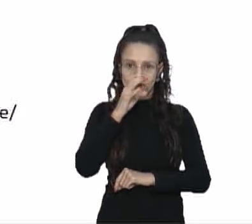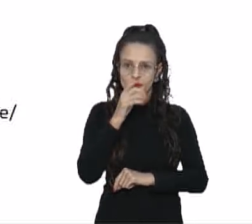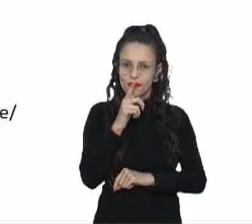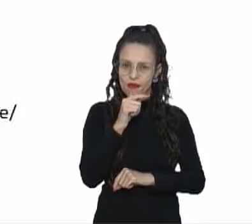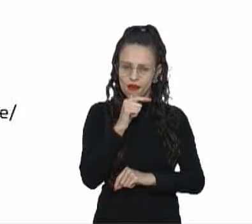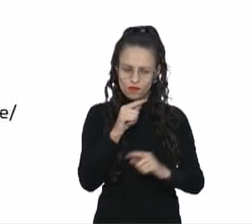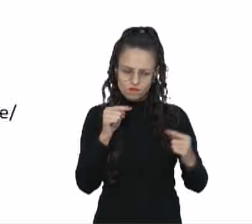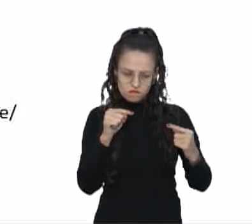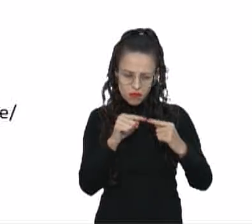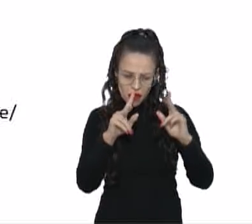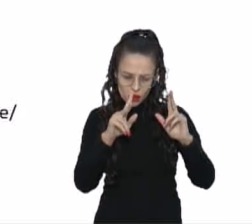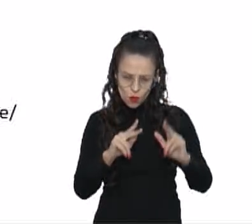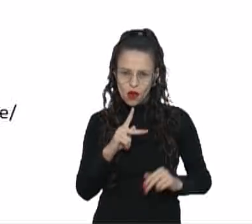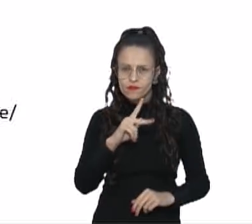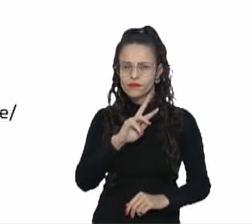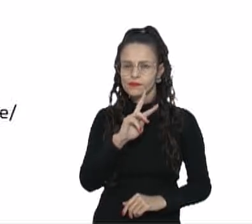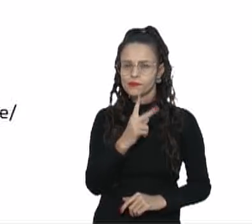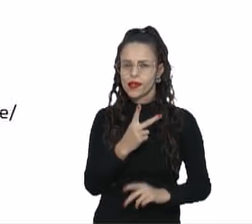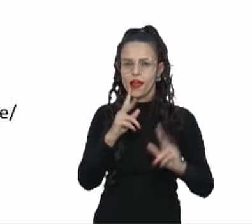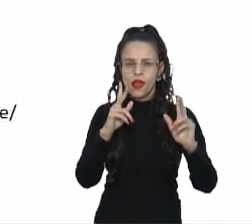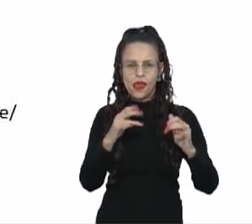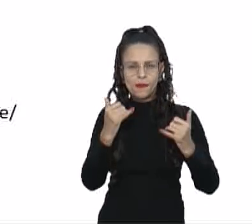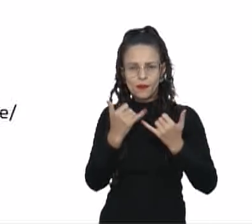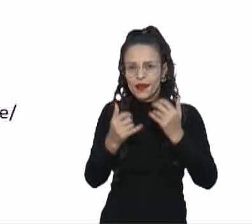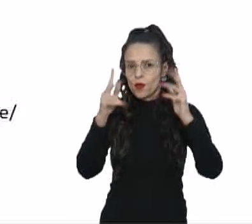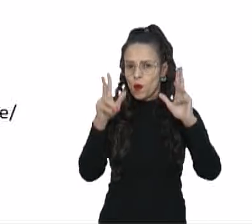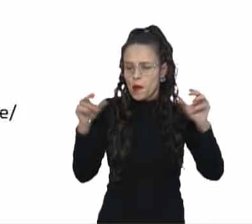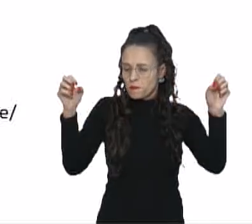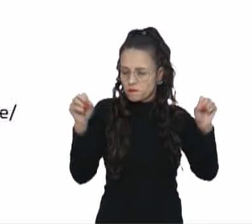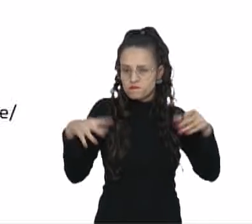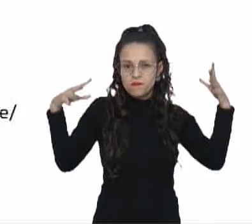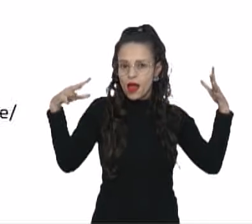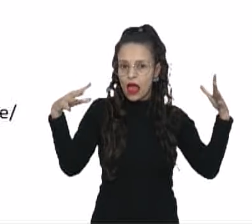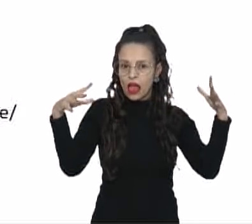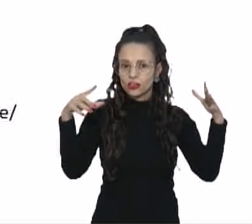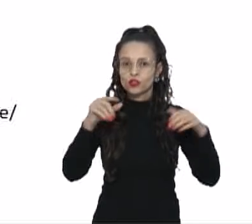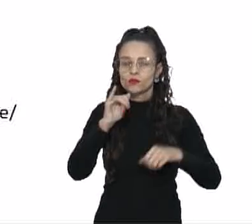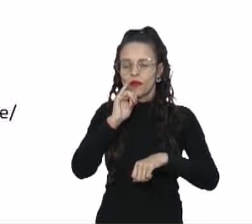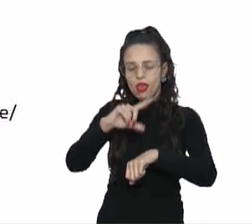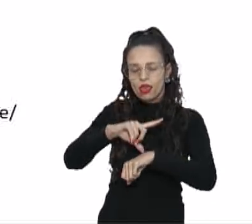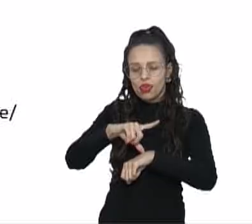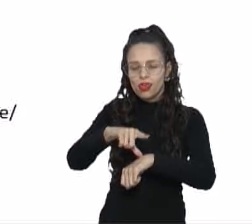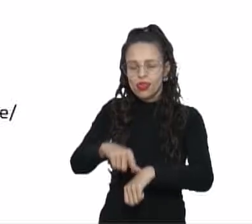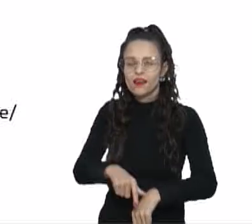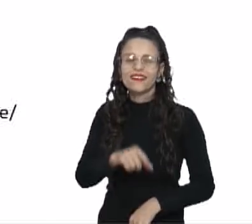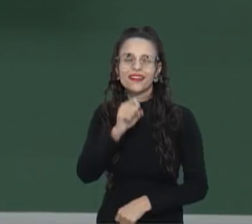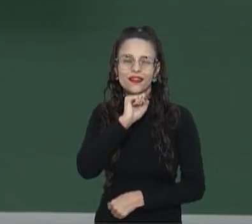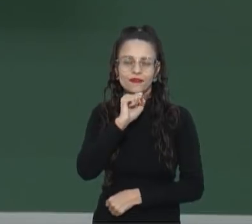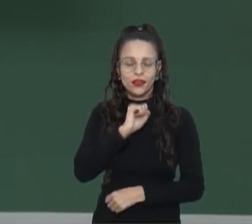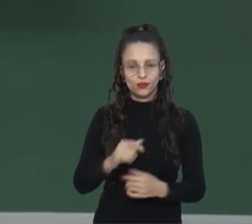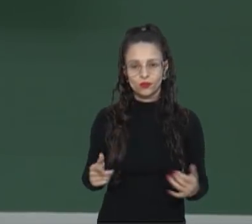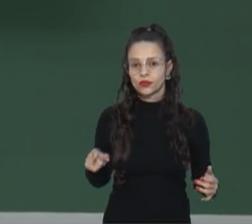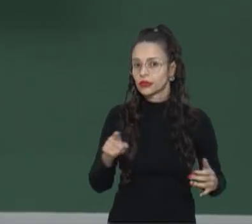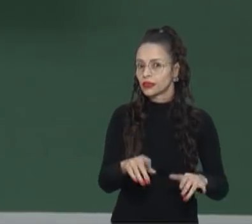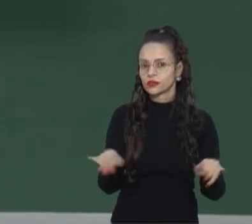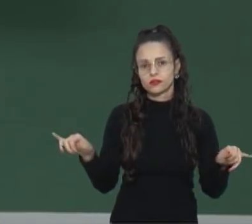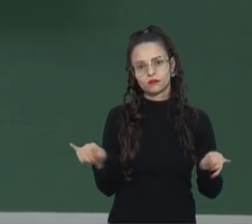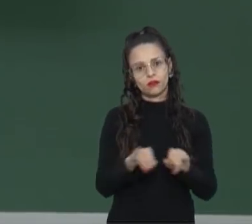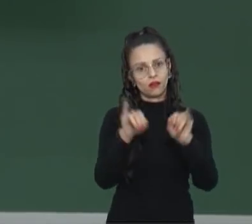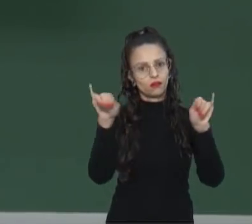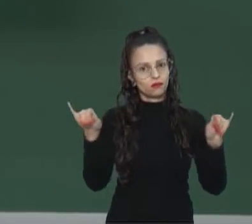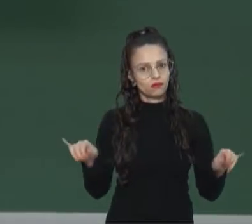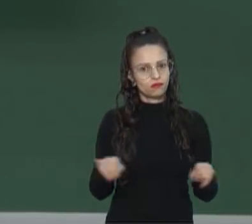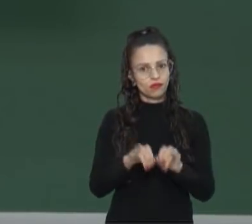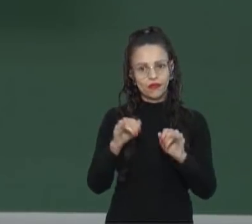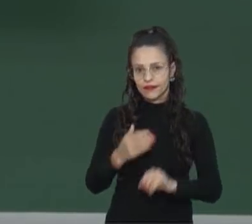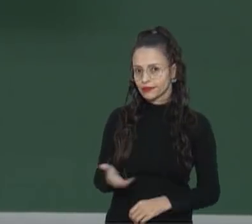pH correspondente teria efeitos quase mágicos, como retardar o envelhecimento. Isso é besteira da grossa,